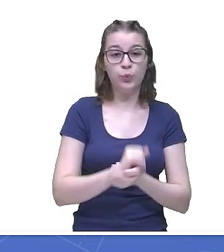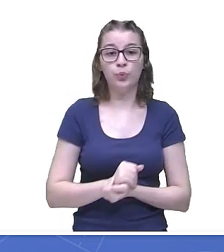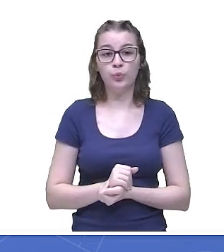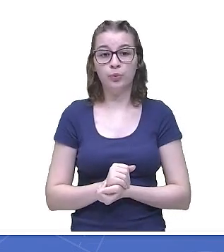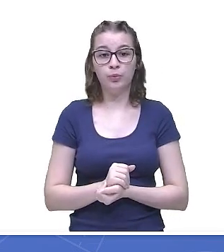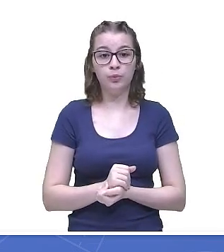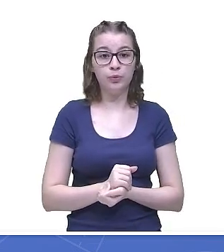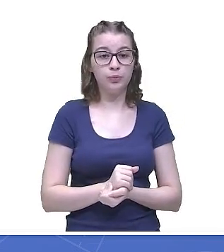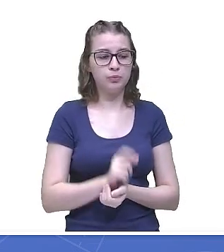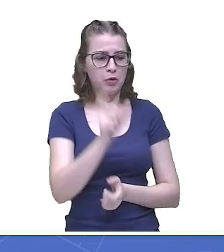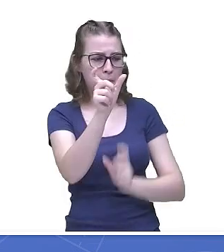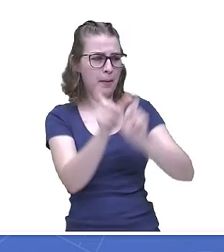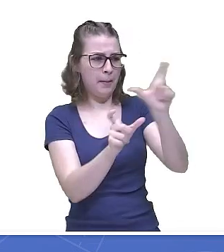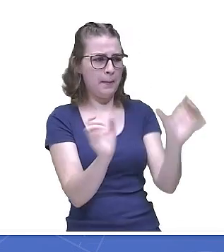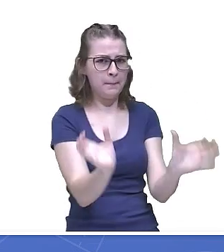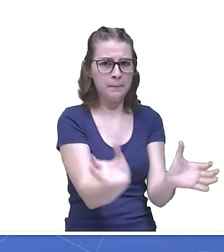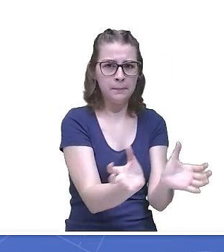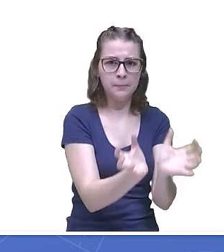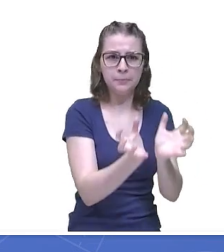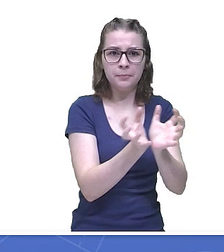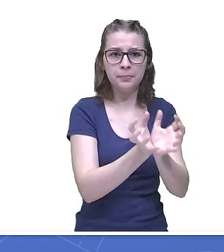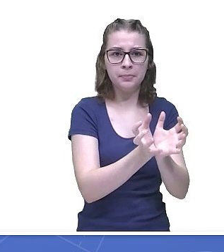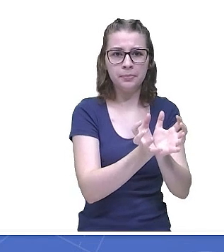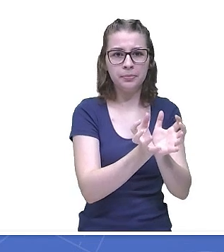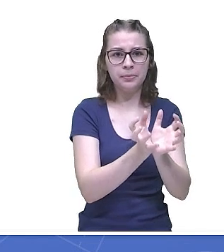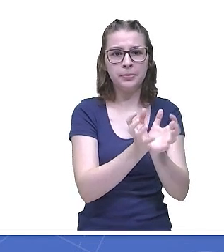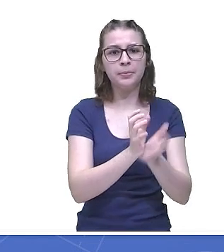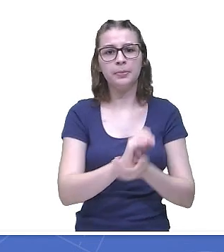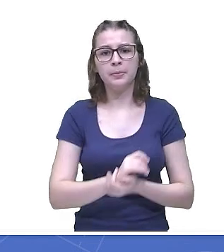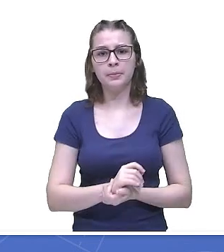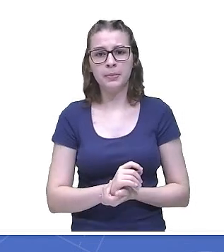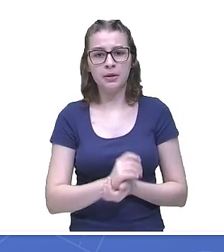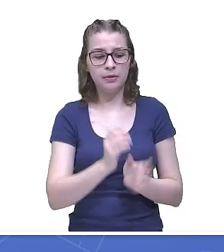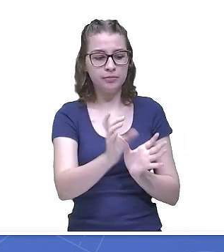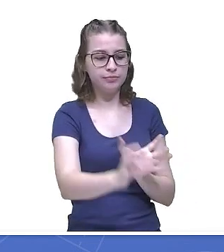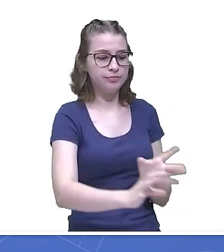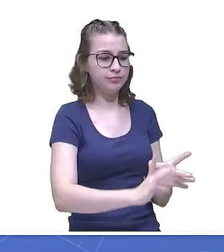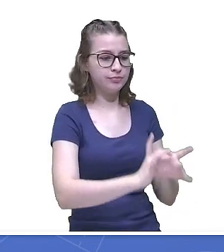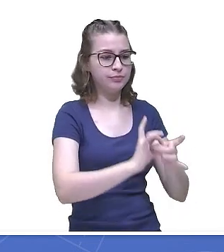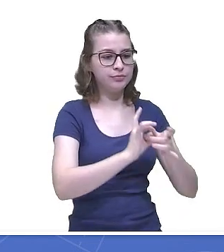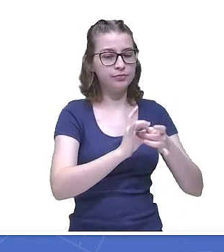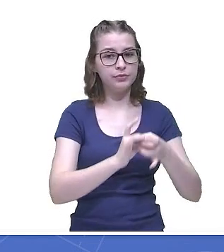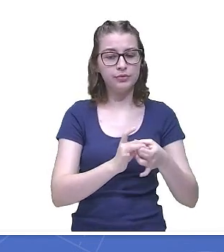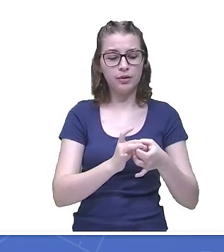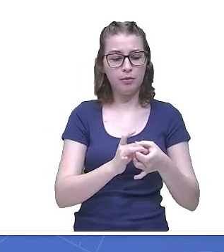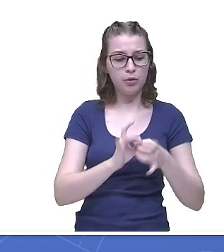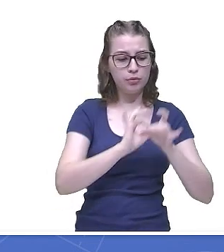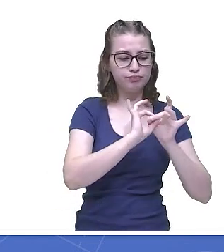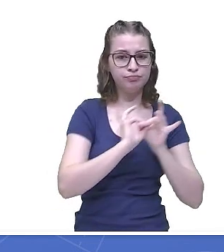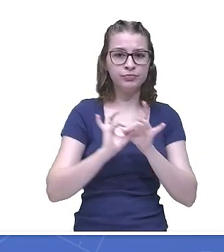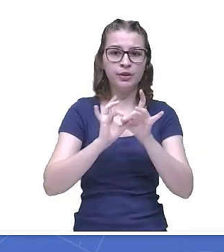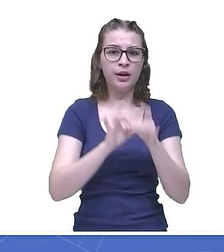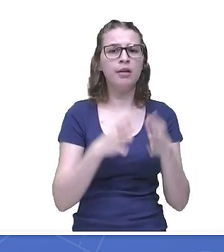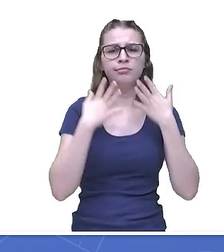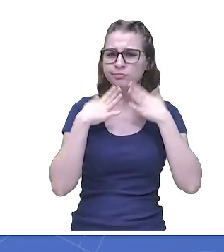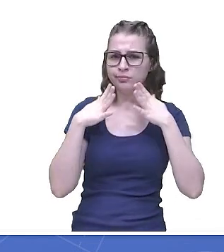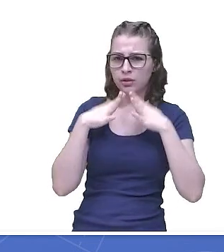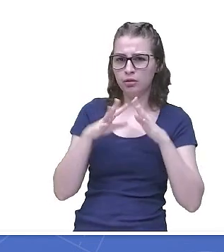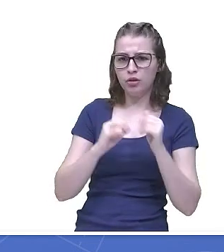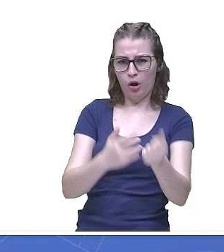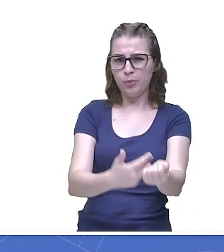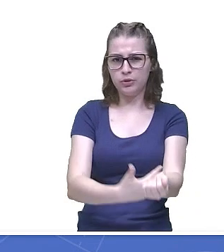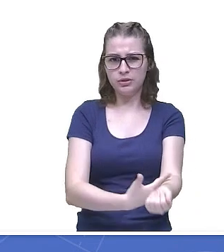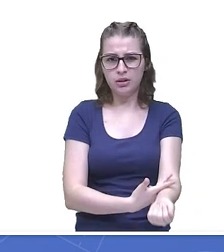uma comunidade formada por indivíduos unidos por laços naturais,